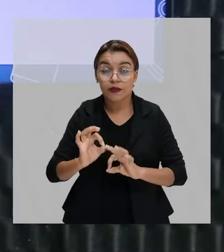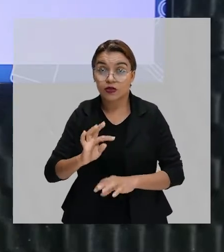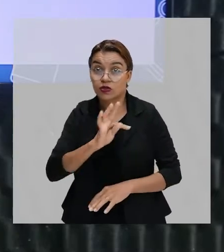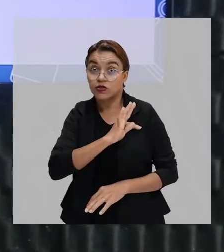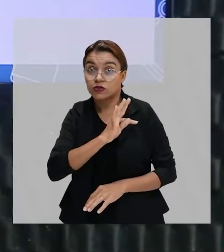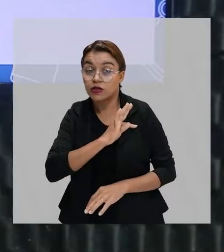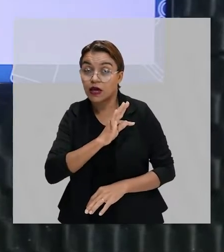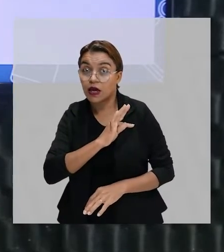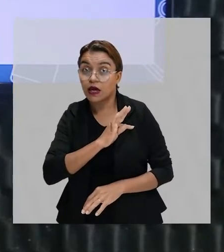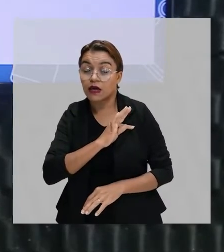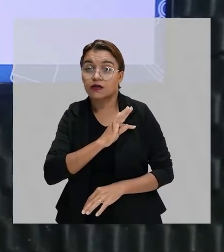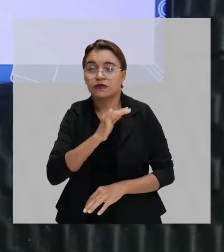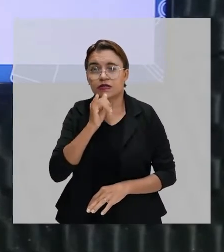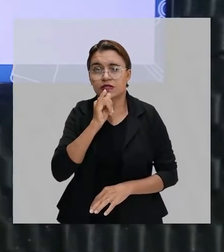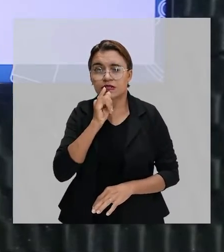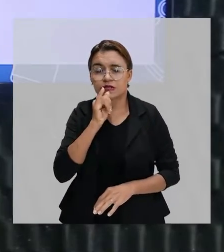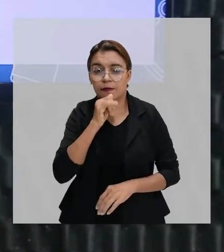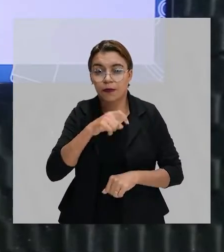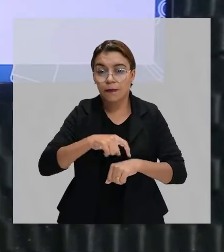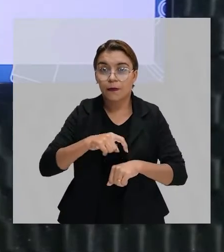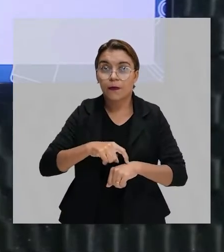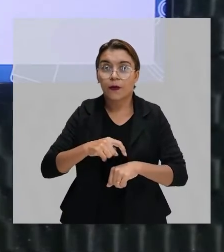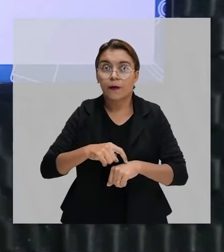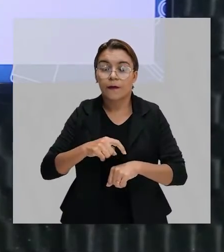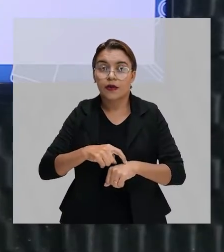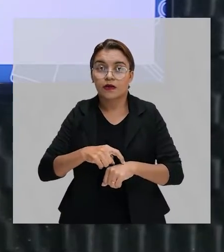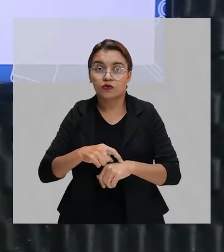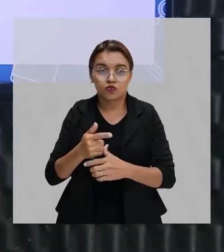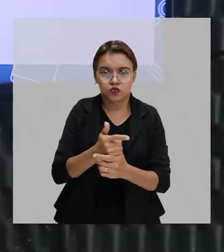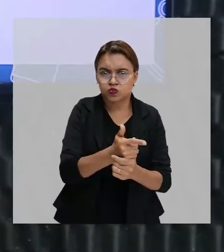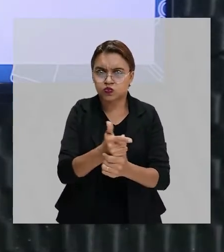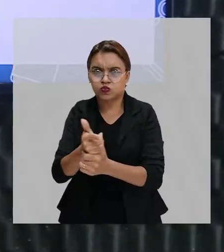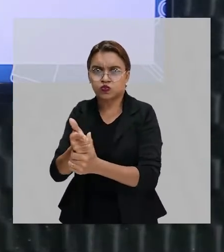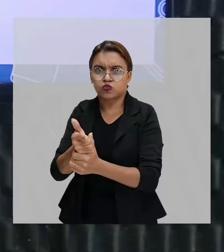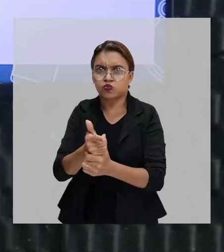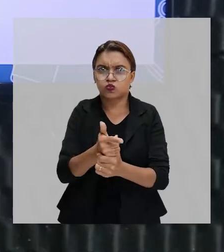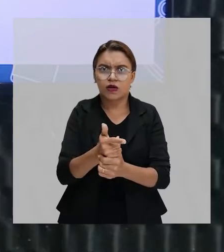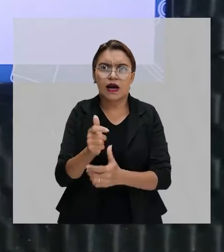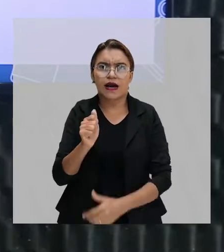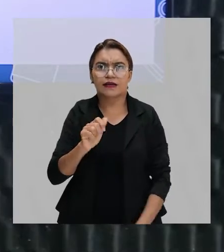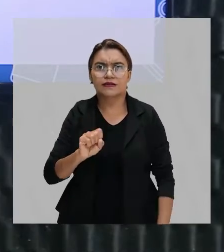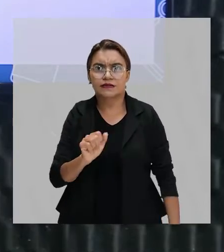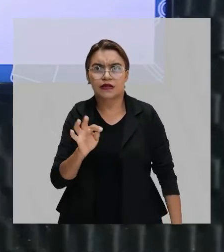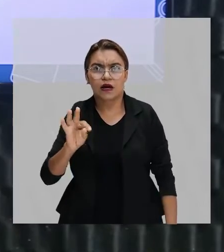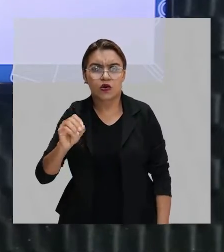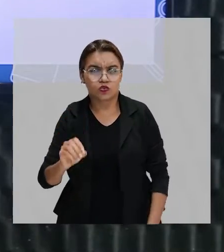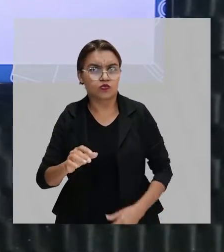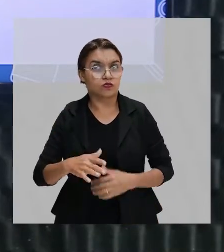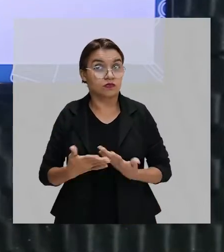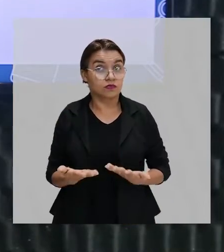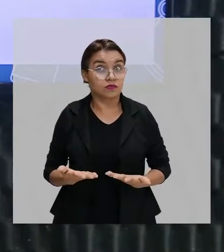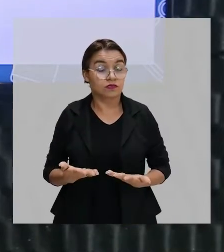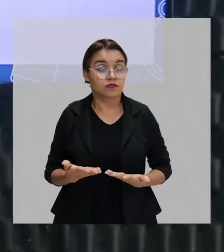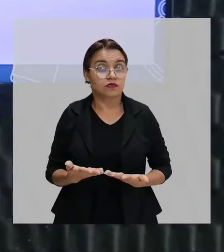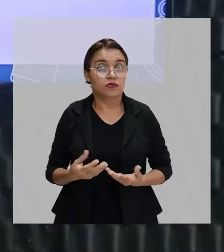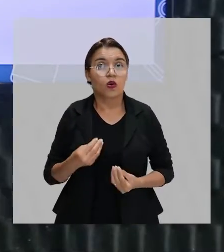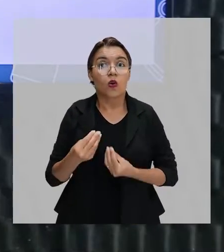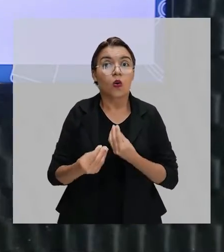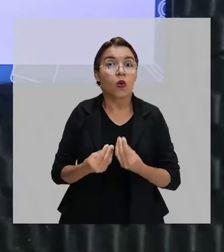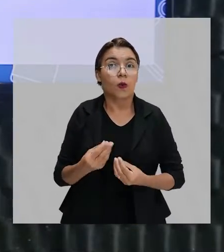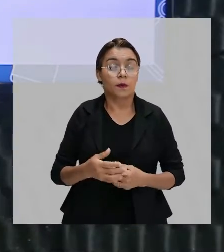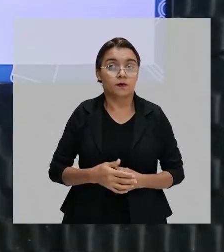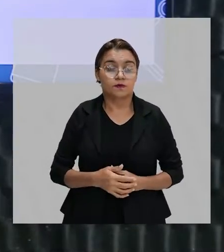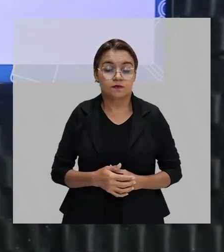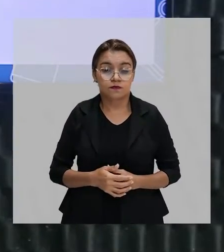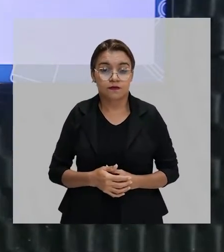que você vai reagir a um assalto por exemplo pelo amor de Deus eu não tô dizendo isso aqui que você deve se defender que você vai